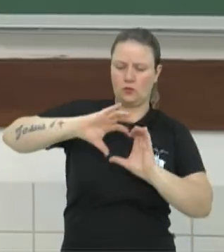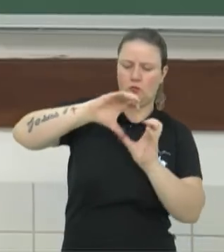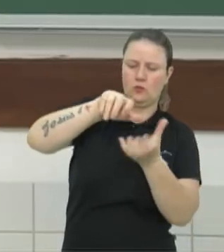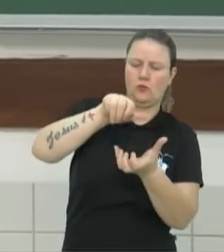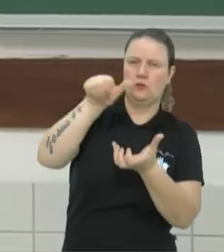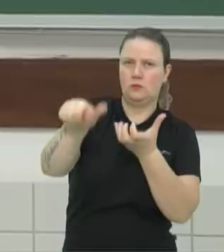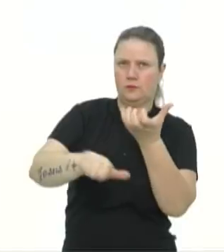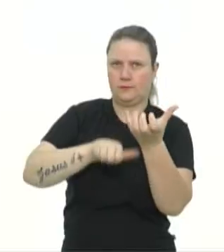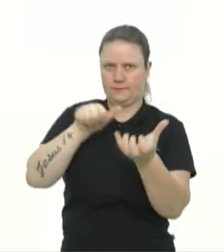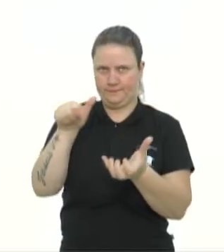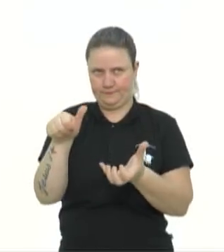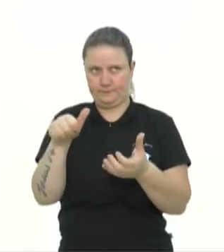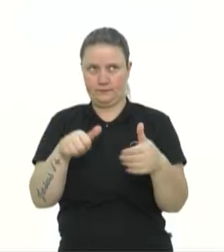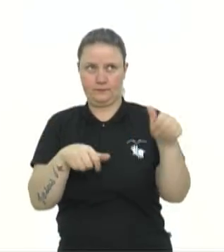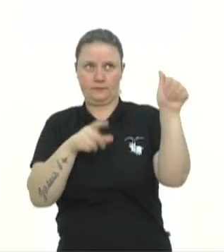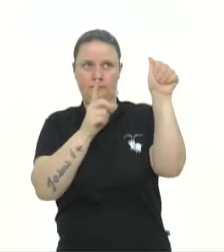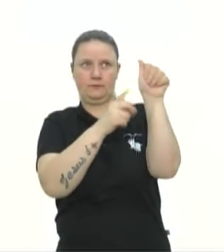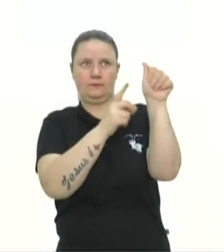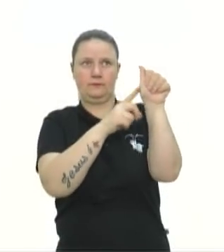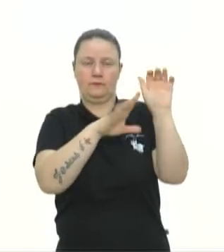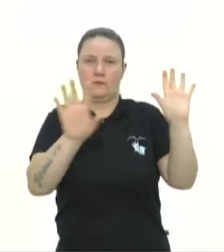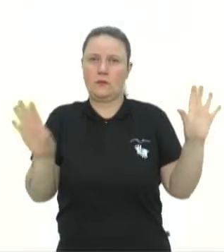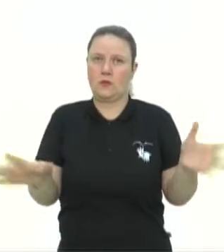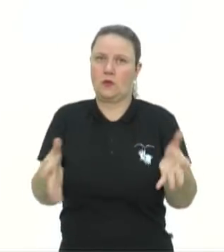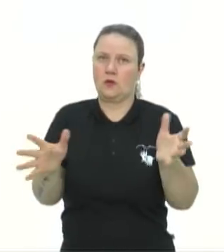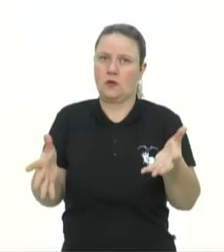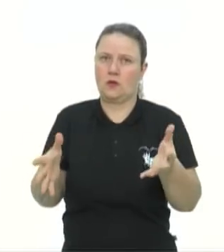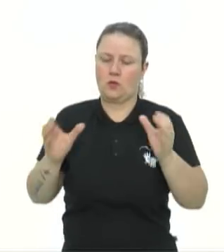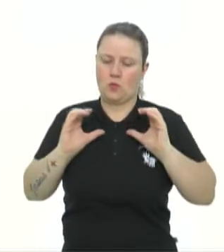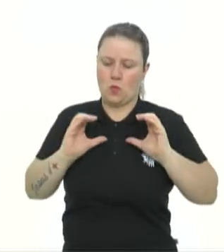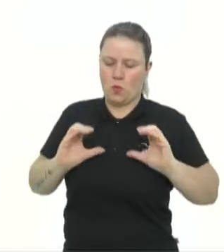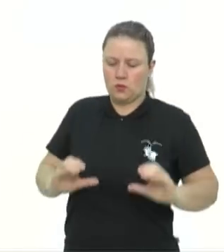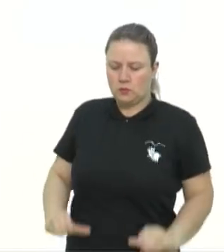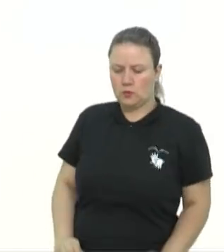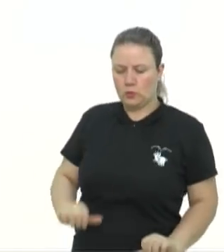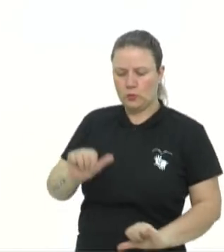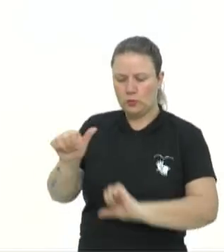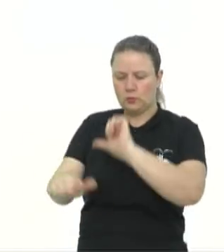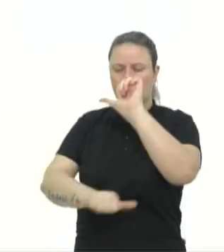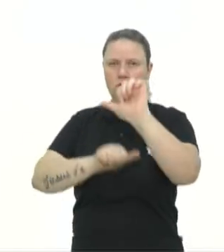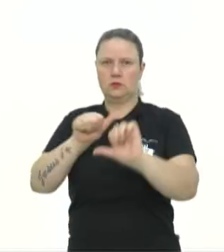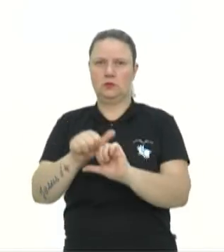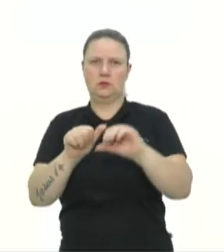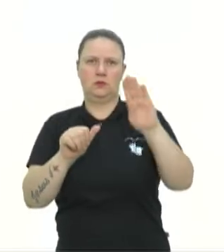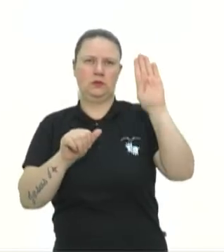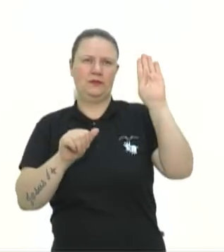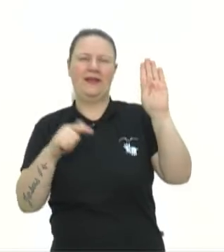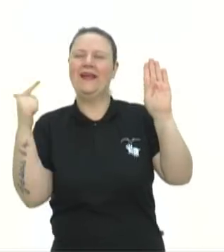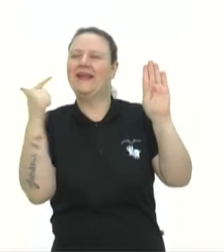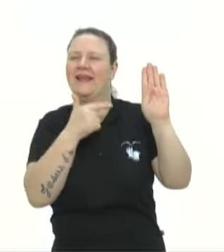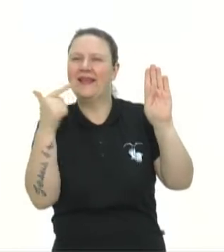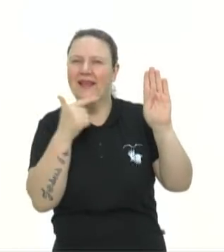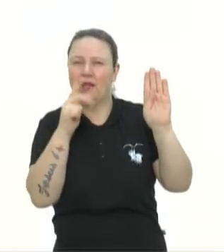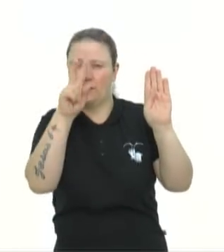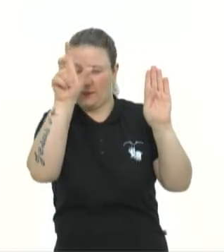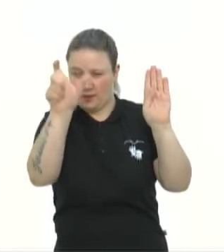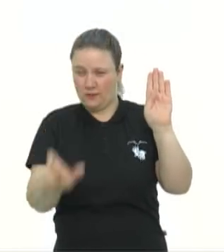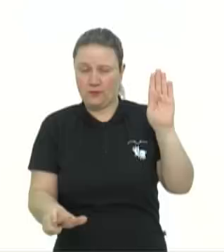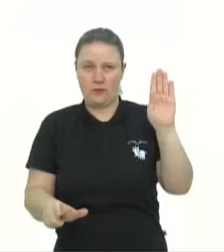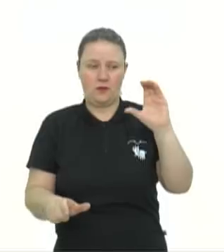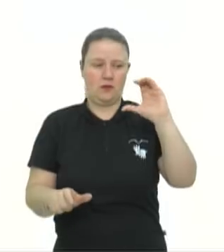das alternativas. Letra A, estimular uma mudança de comportamento, divertir o leitor, informar o